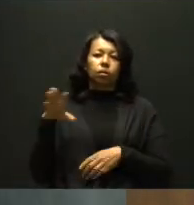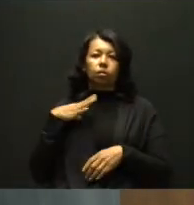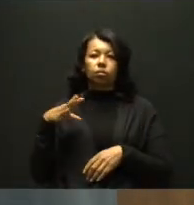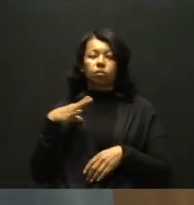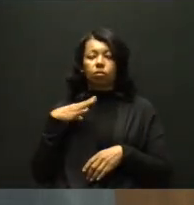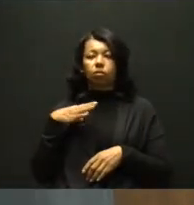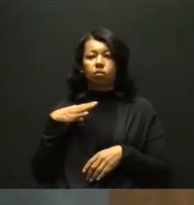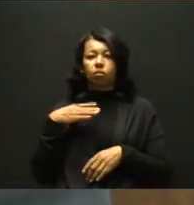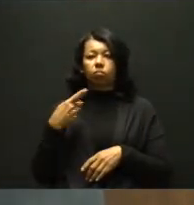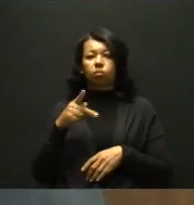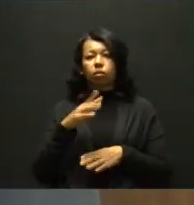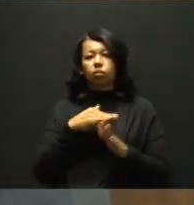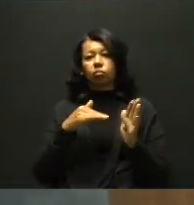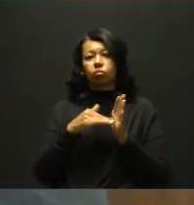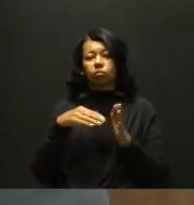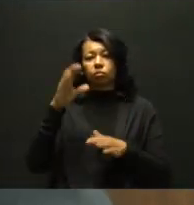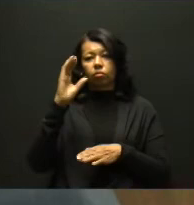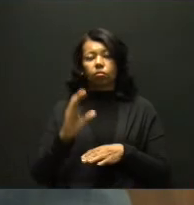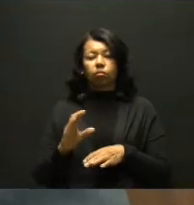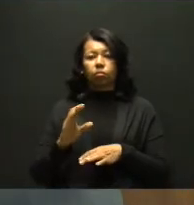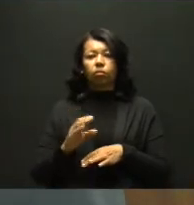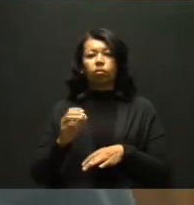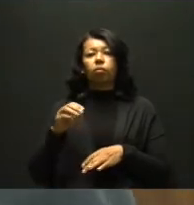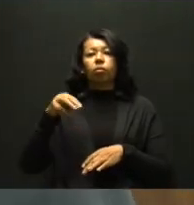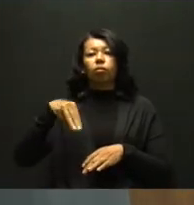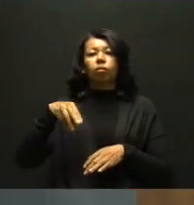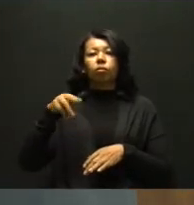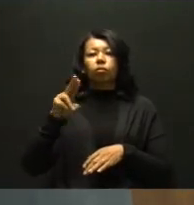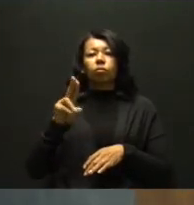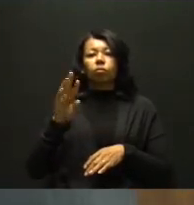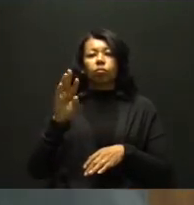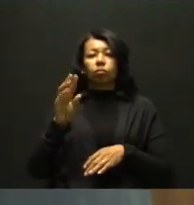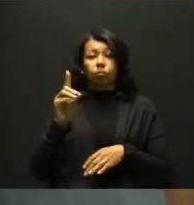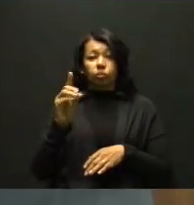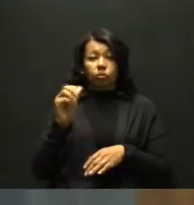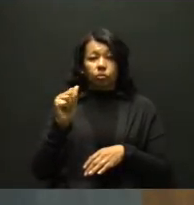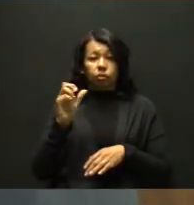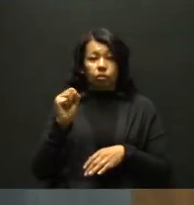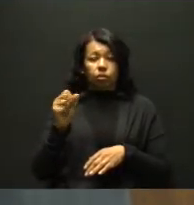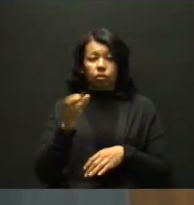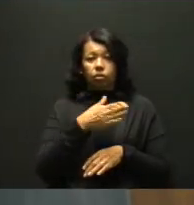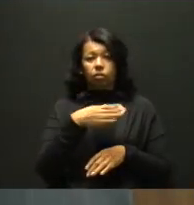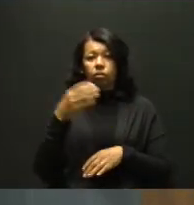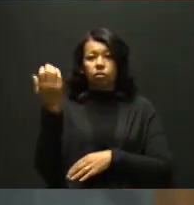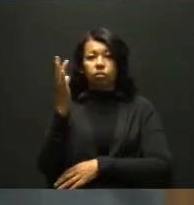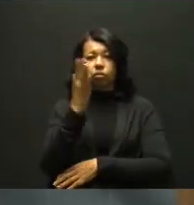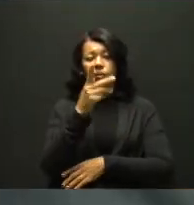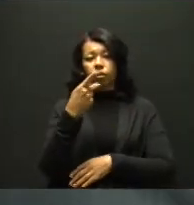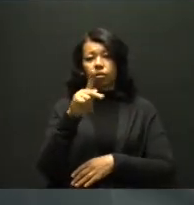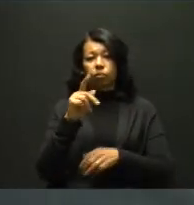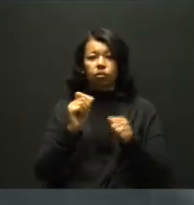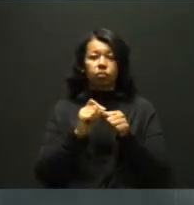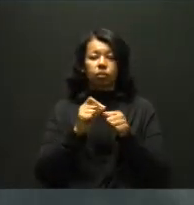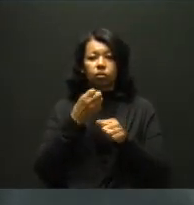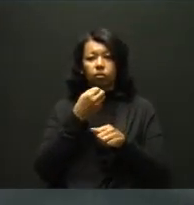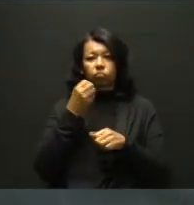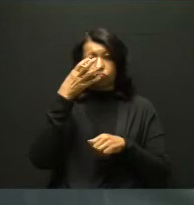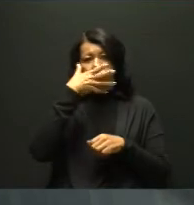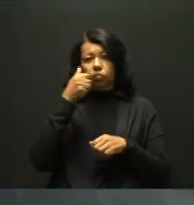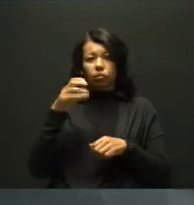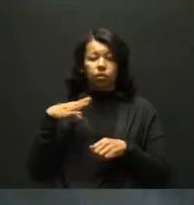para todo cidadão mudas de plantas para a gente fazer um brilhante paisagismo na nossa cidade em relação